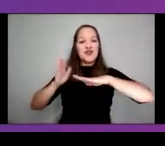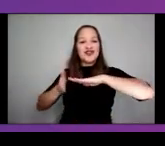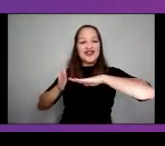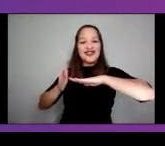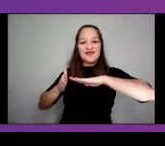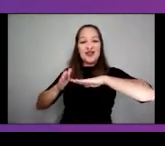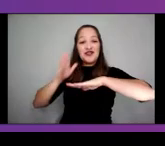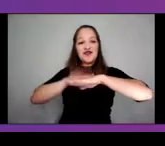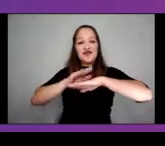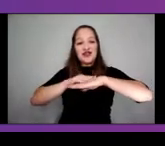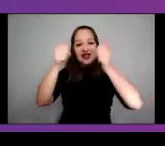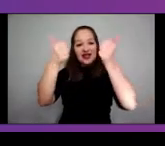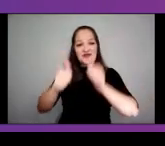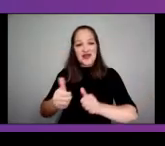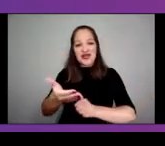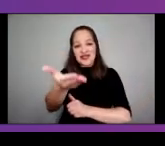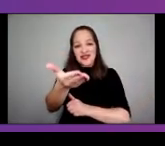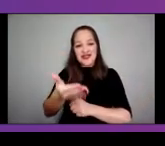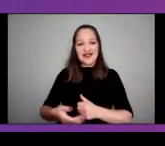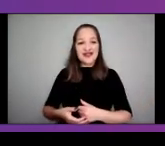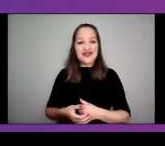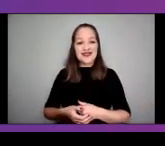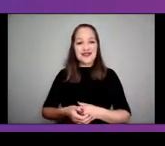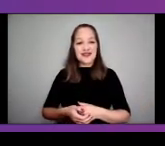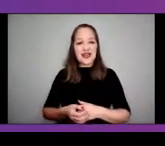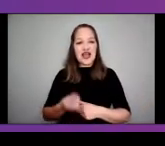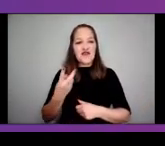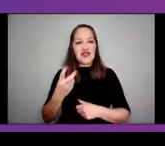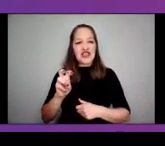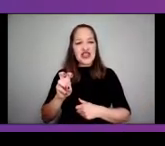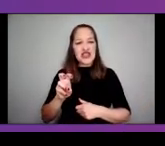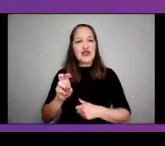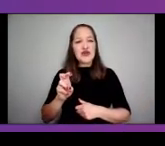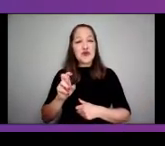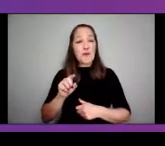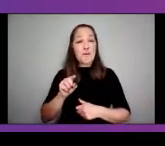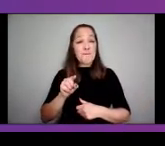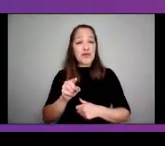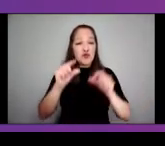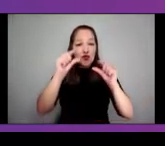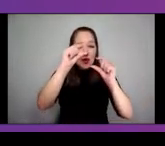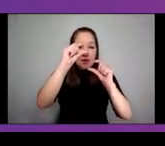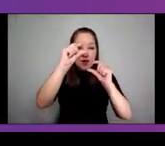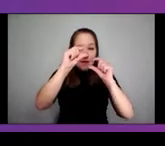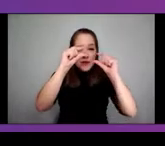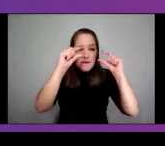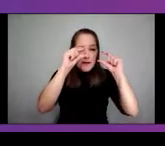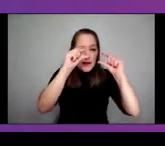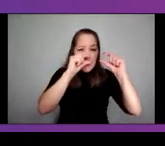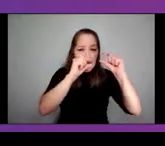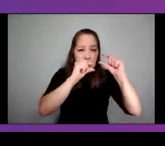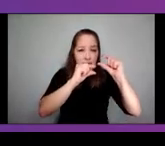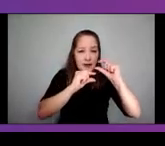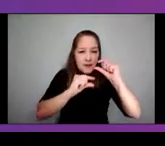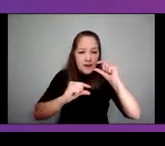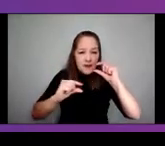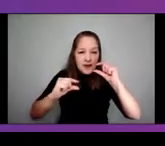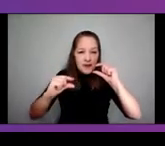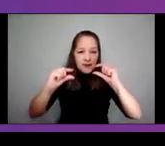constitui essa imagem são as que são 25 mil quadradinhos e corresponderam ao pixel no no